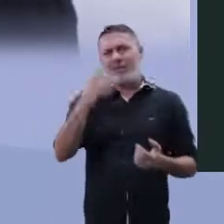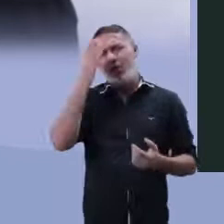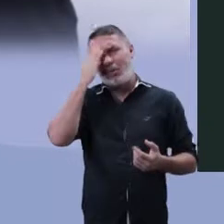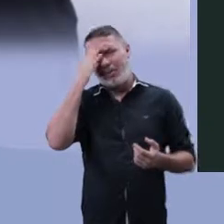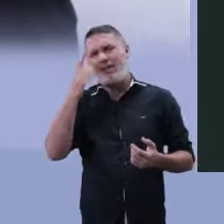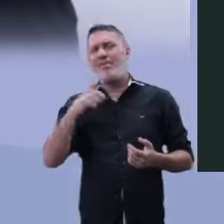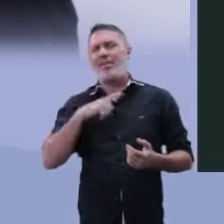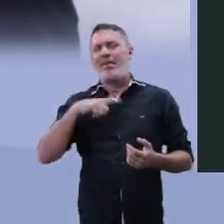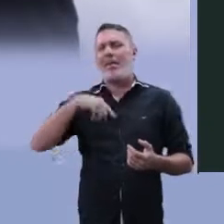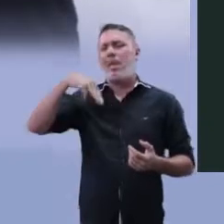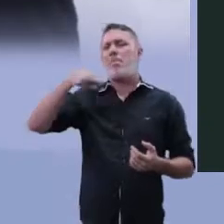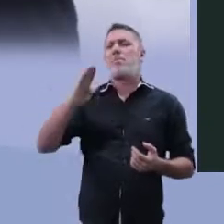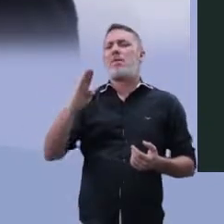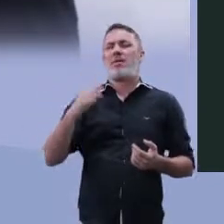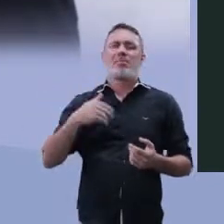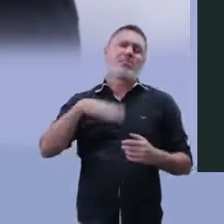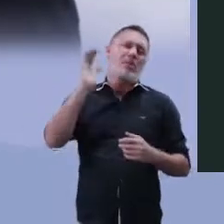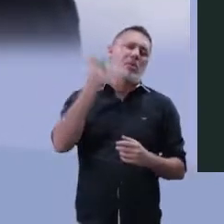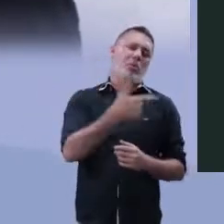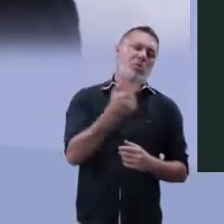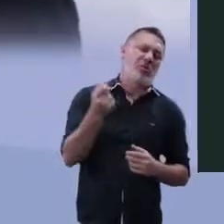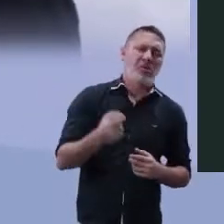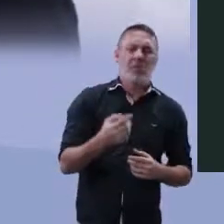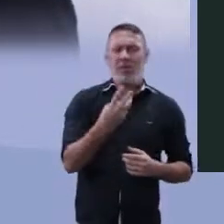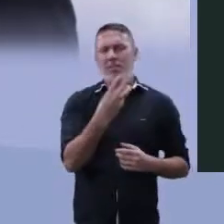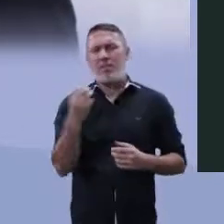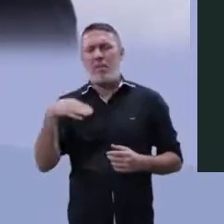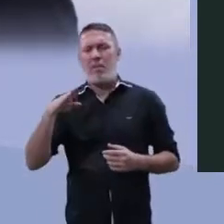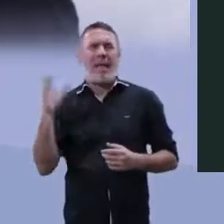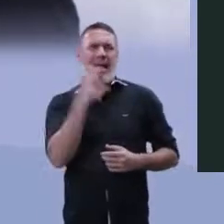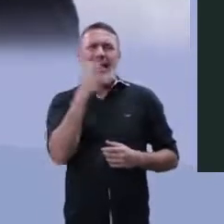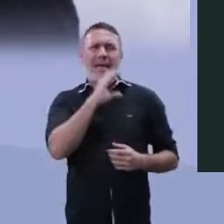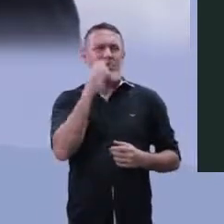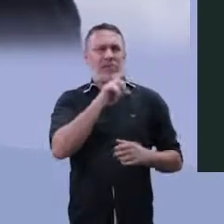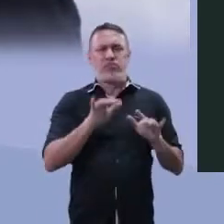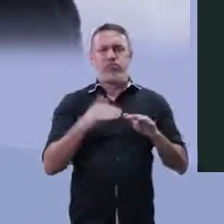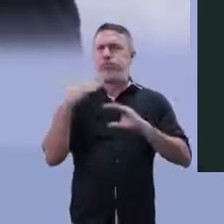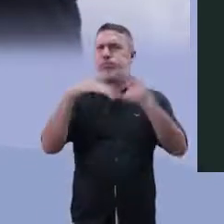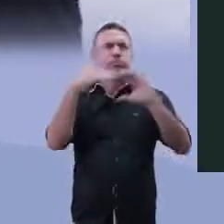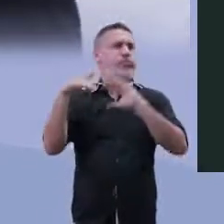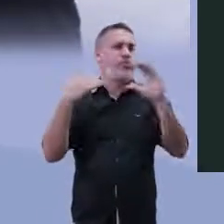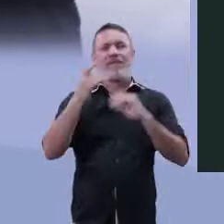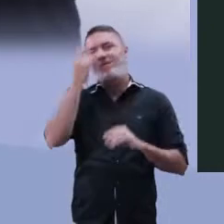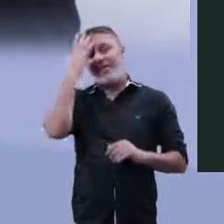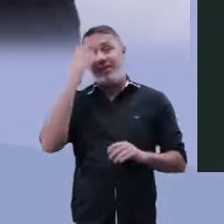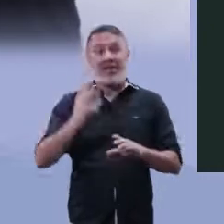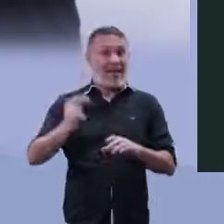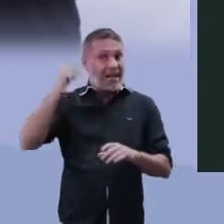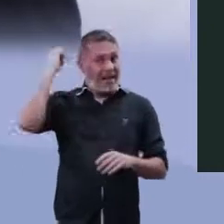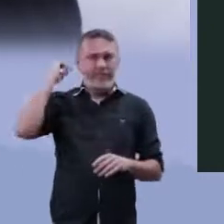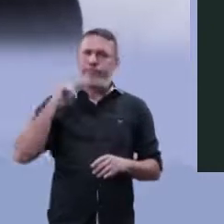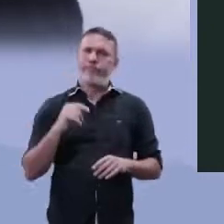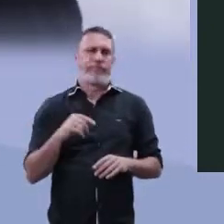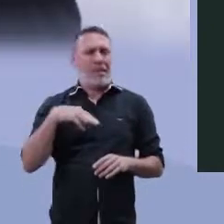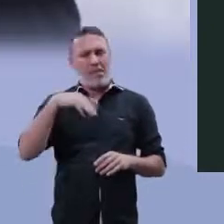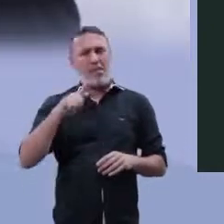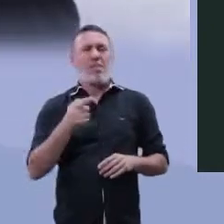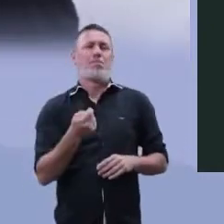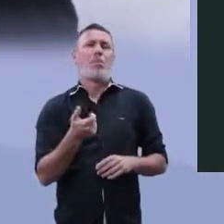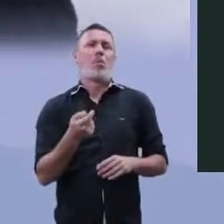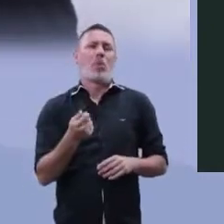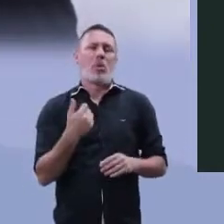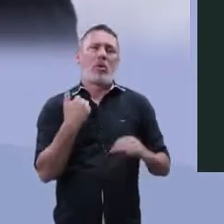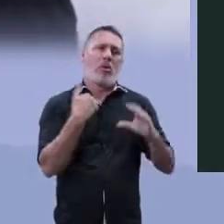Né? Hoje não, hoje você tem banda larga de 200, 300, né, mega.